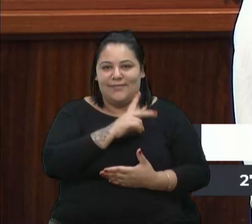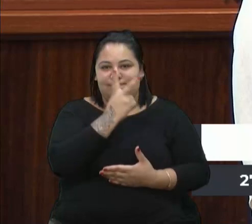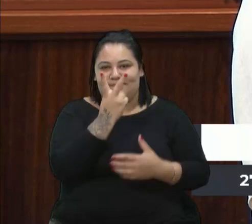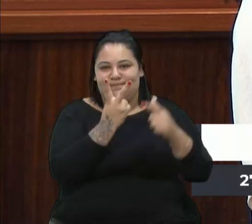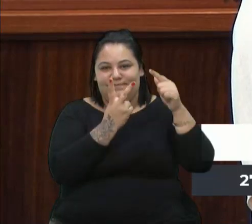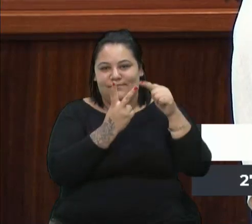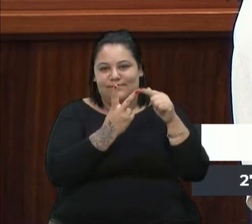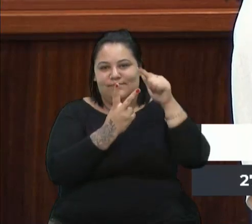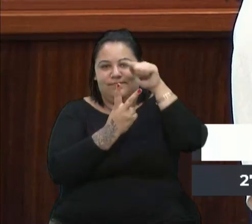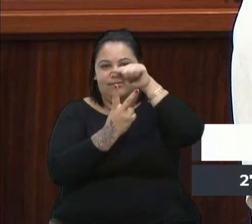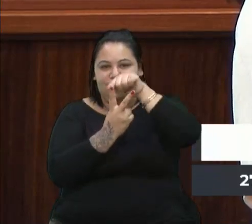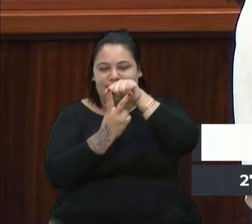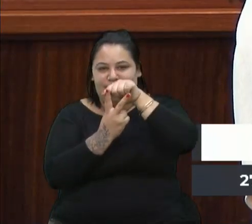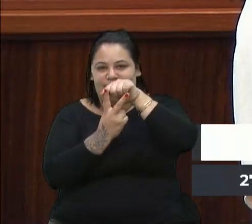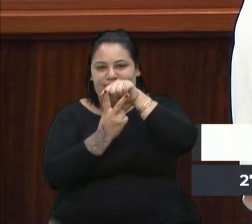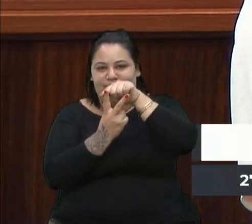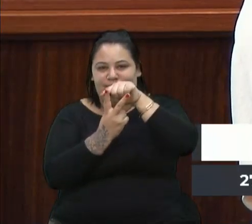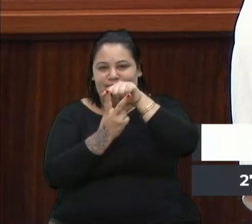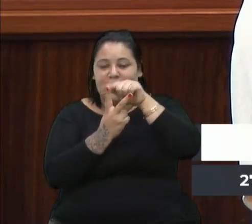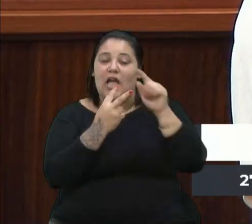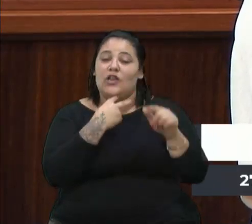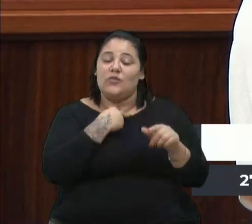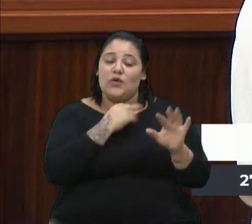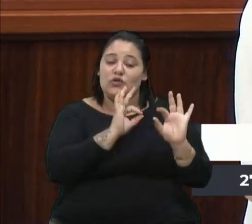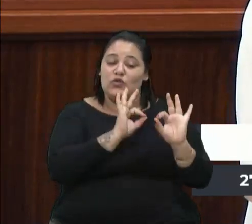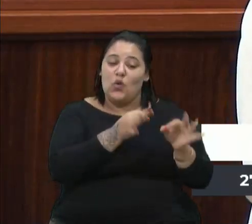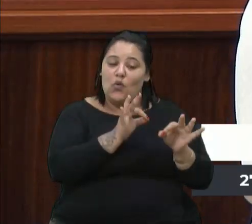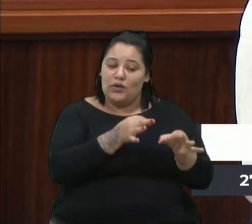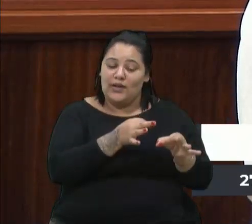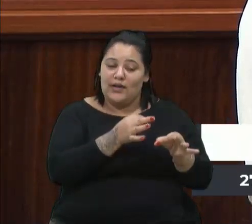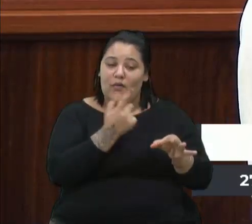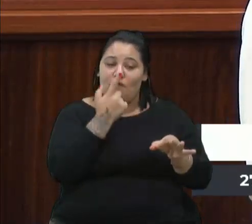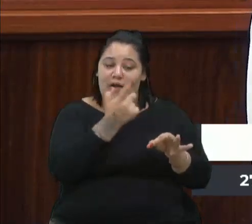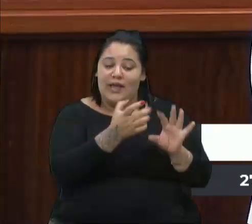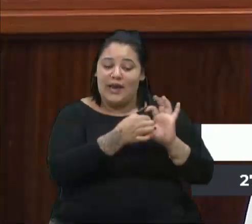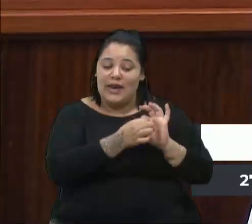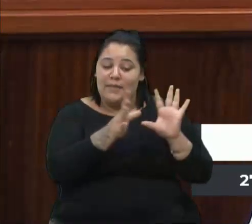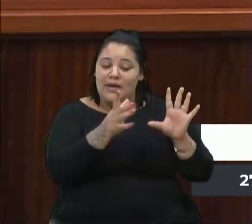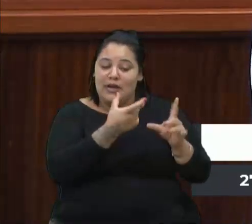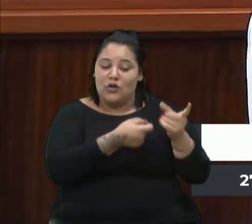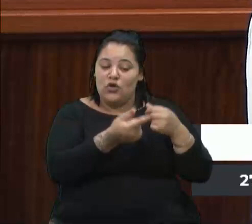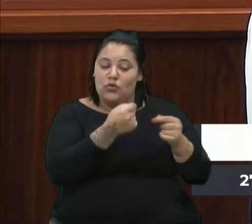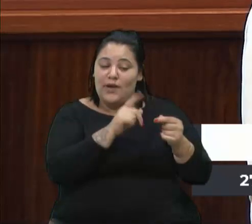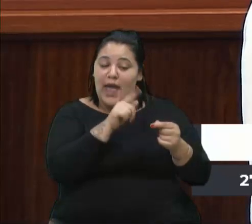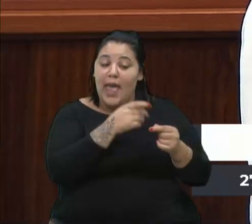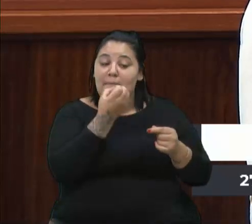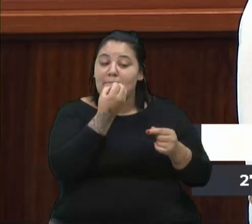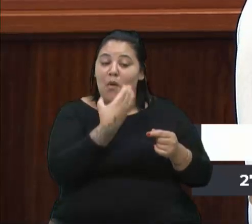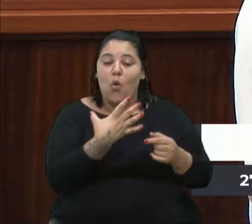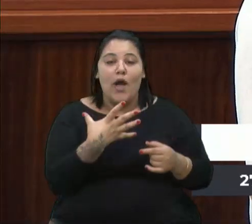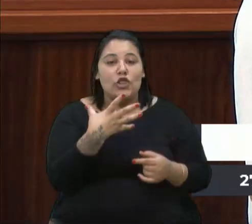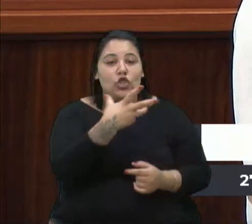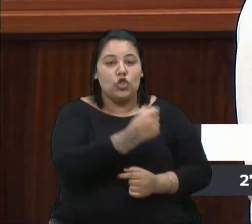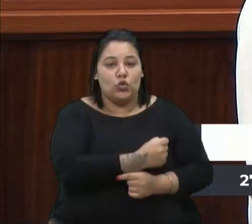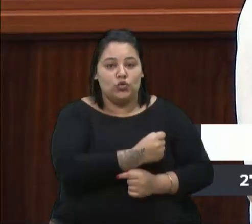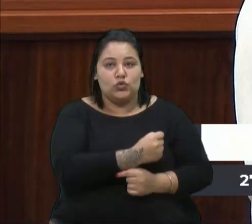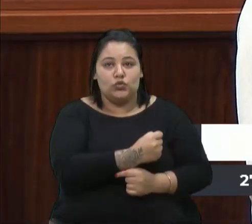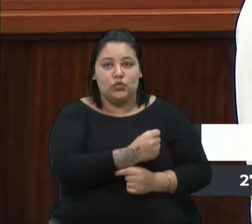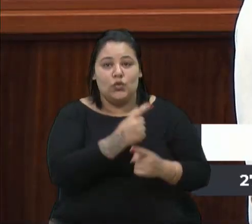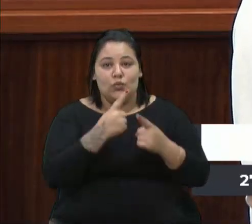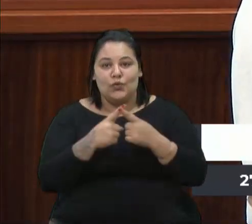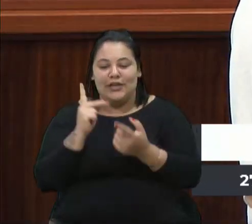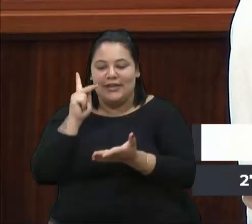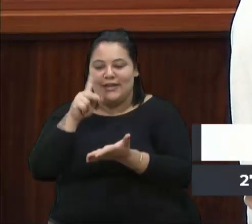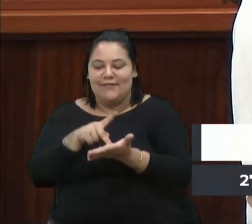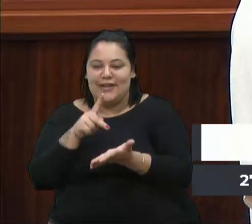Então, eu não posso concordar com a fala de que a liberdade econômica ela é boa em todos os sentidos, porque na